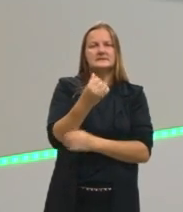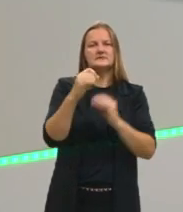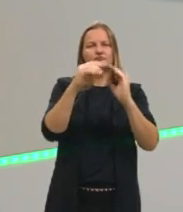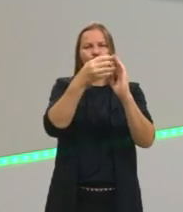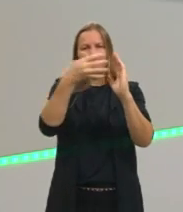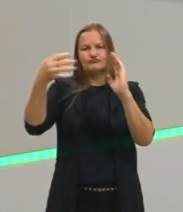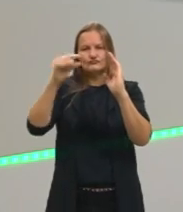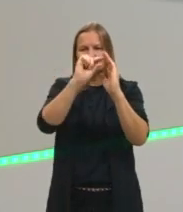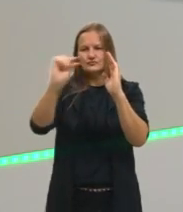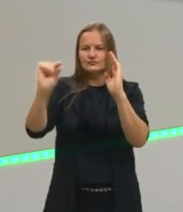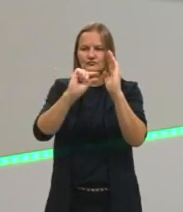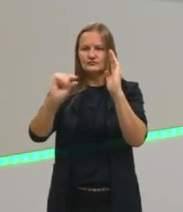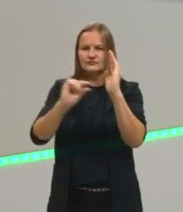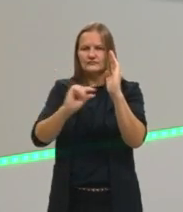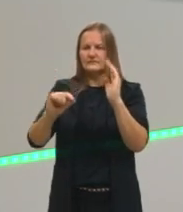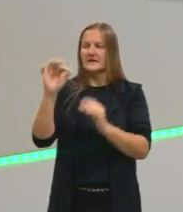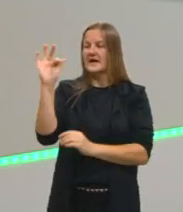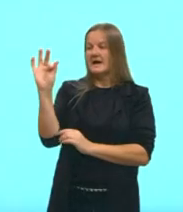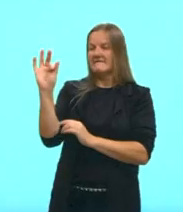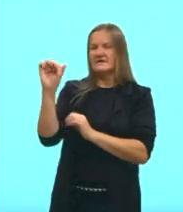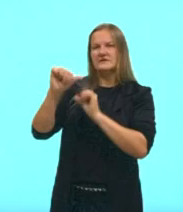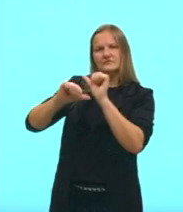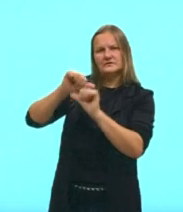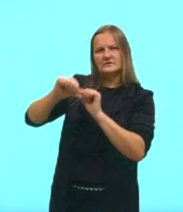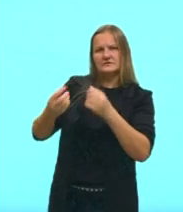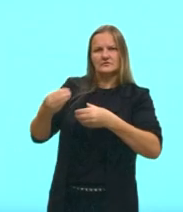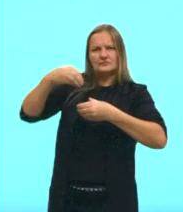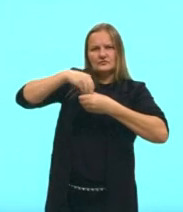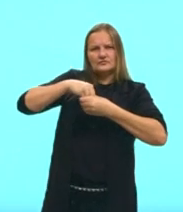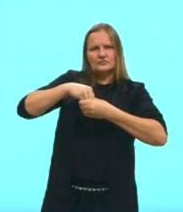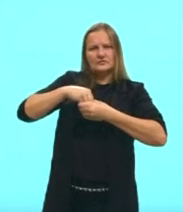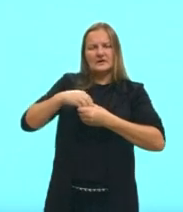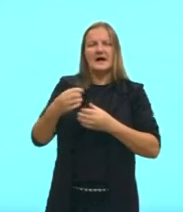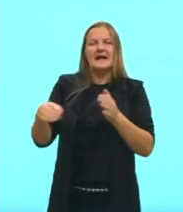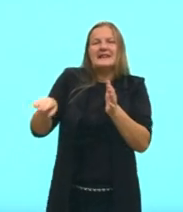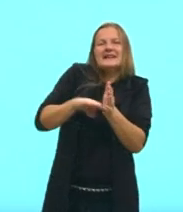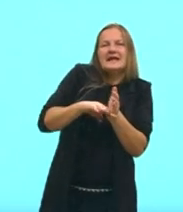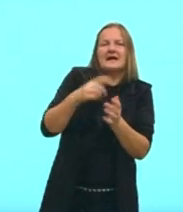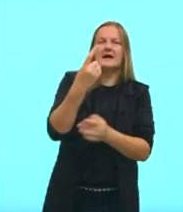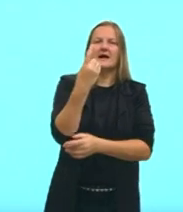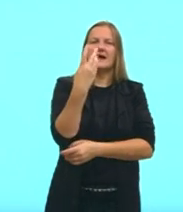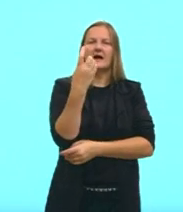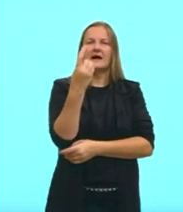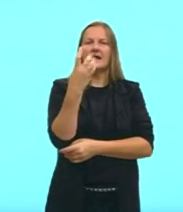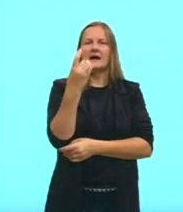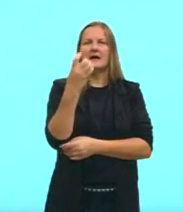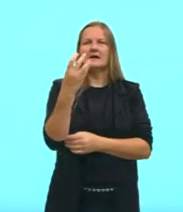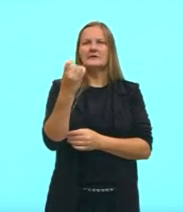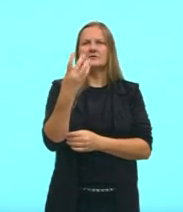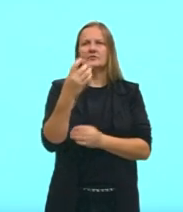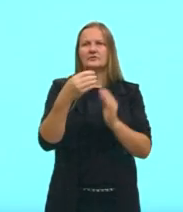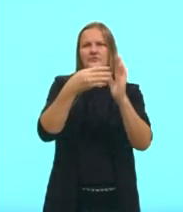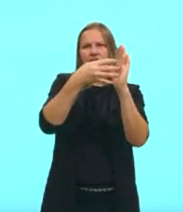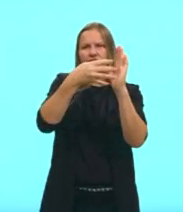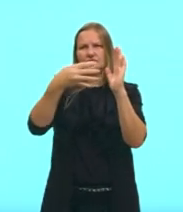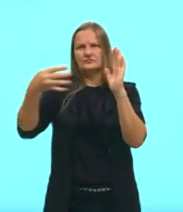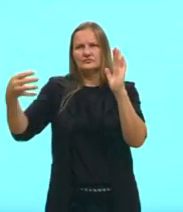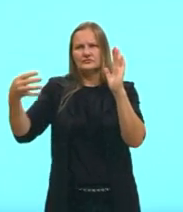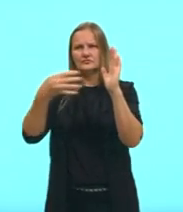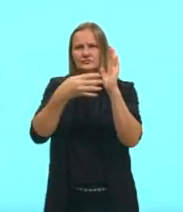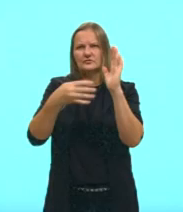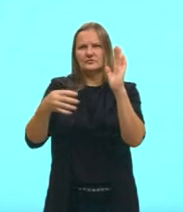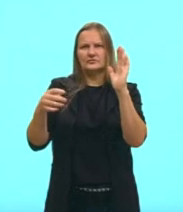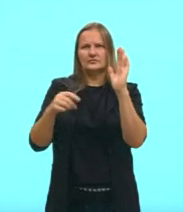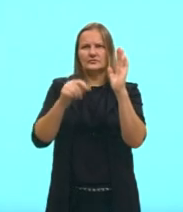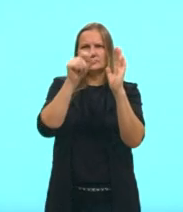linhas e o f que é o transição interna ele pode ter até 14 Então eu tenho que ter 14 linhas e tem de fato